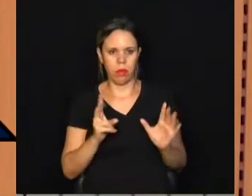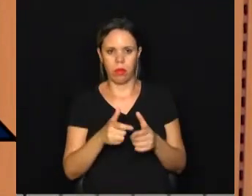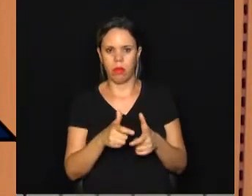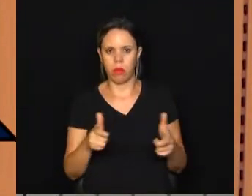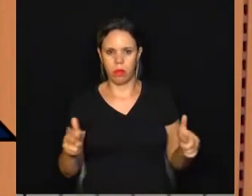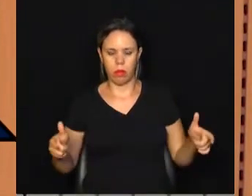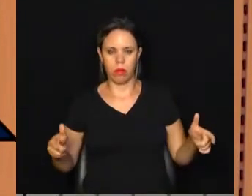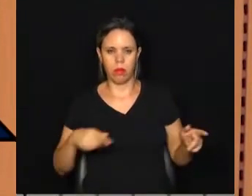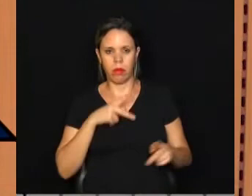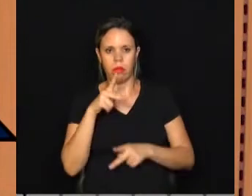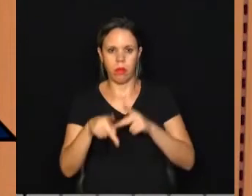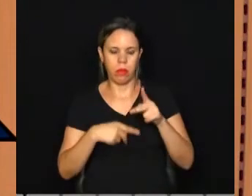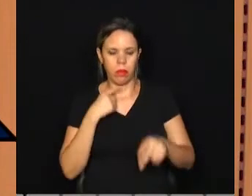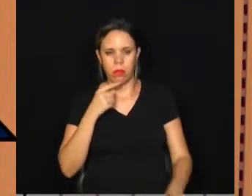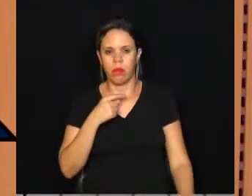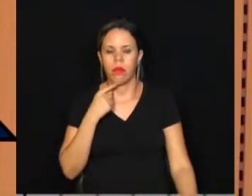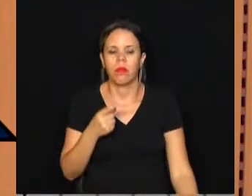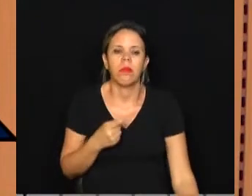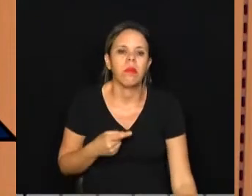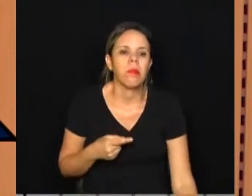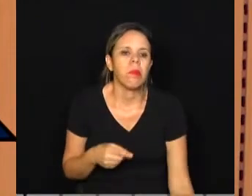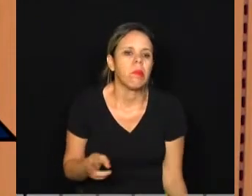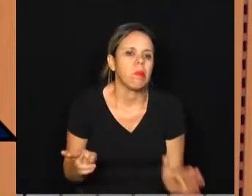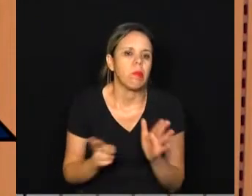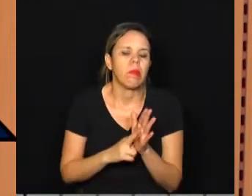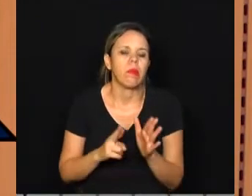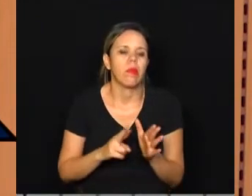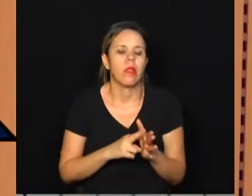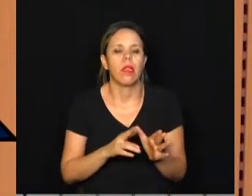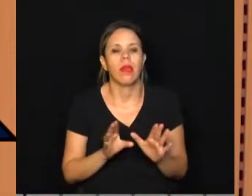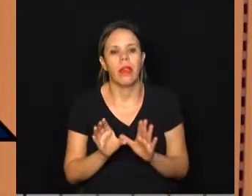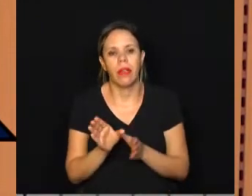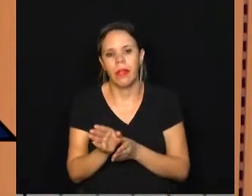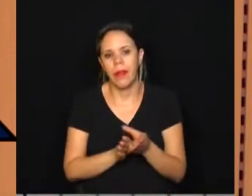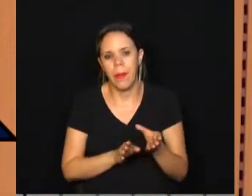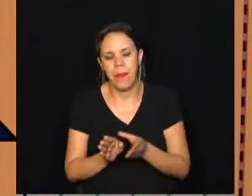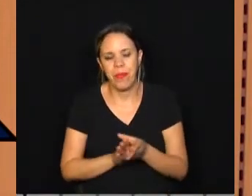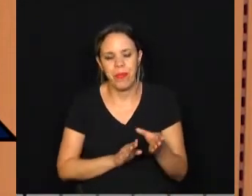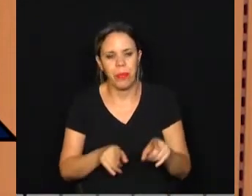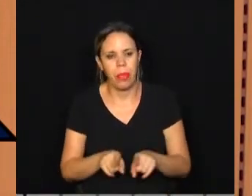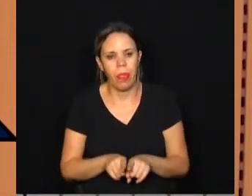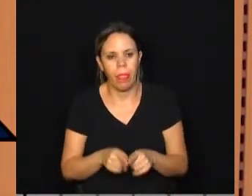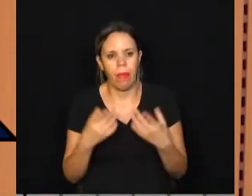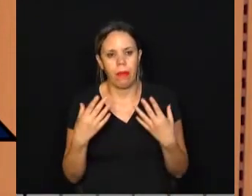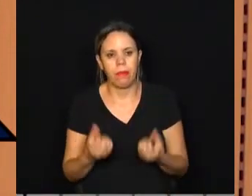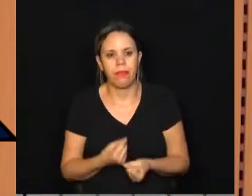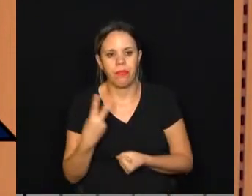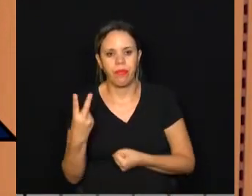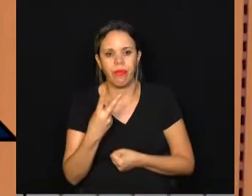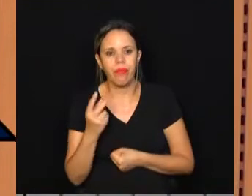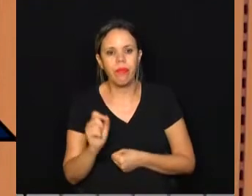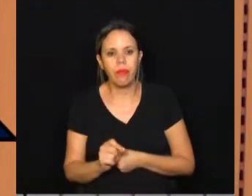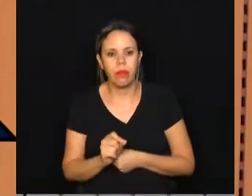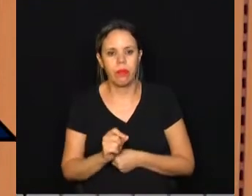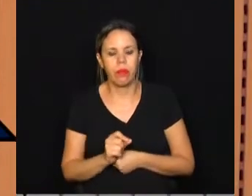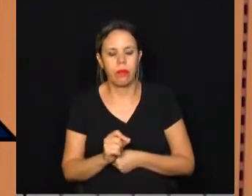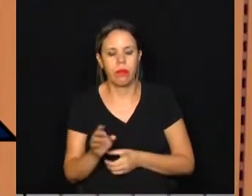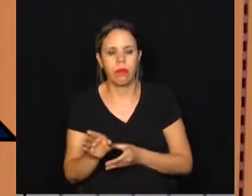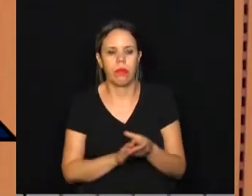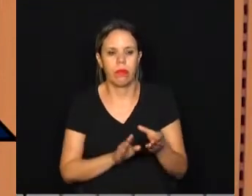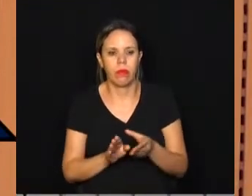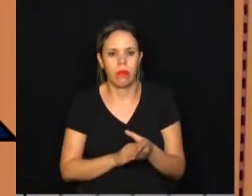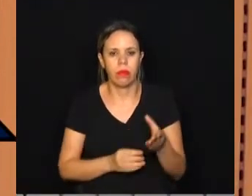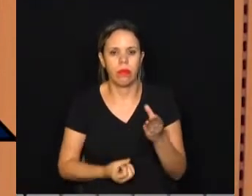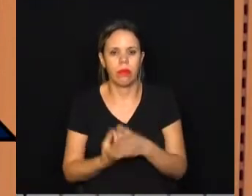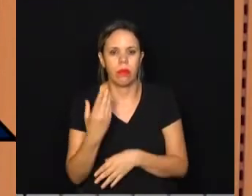as vozes que estão representadas nesse conselho, tanto no reconhecimento de que o conselho foi